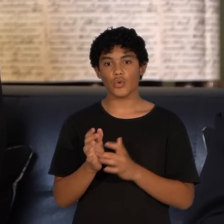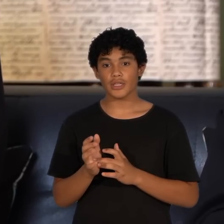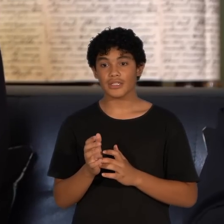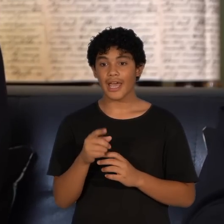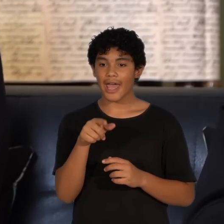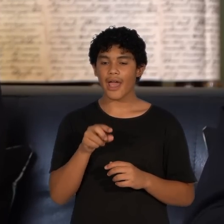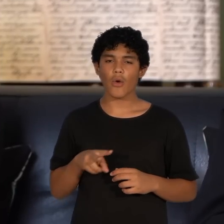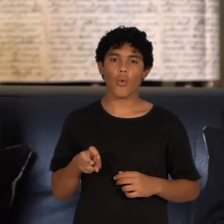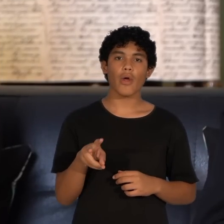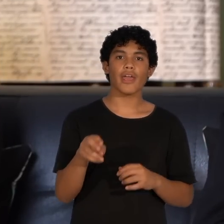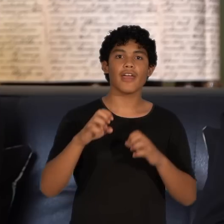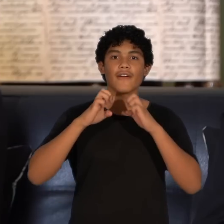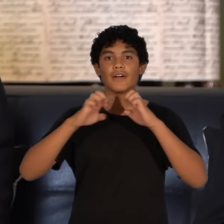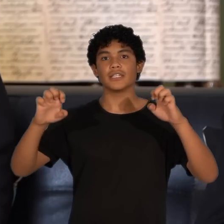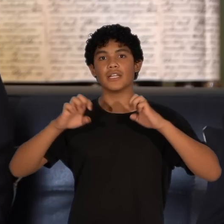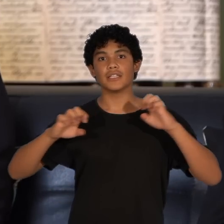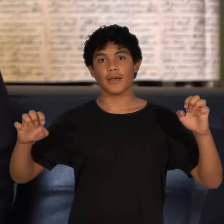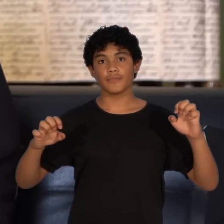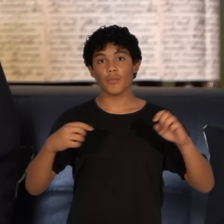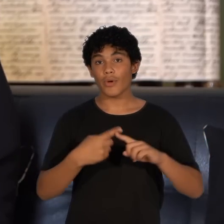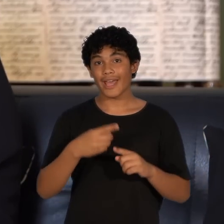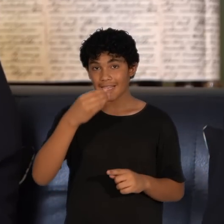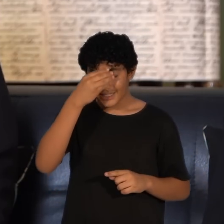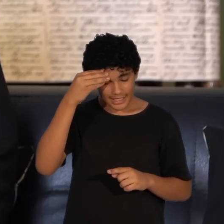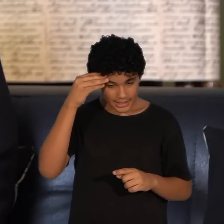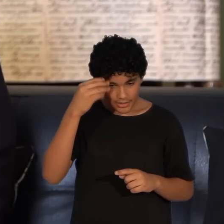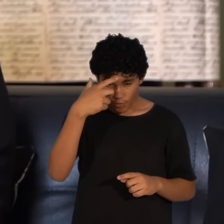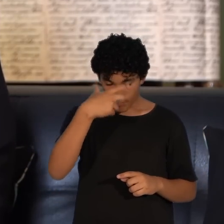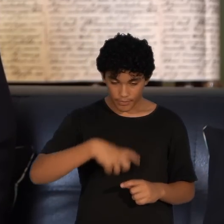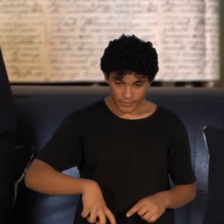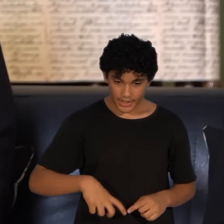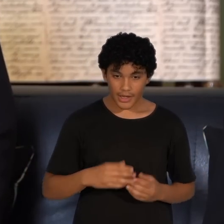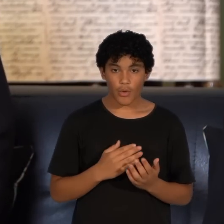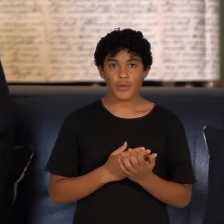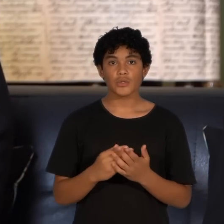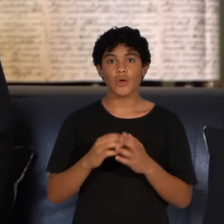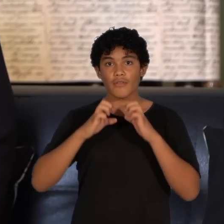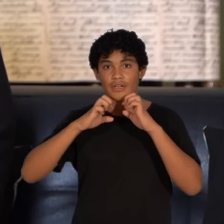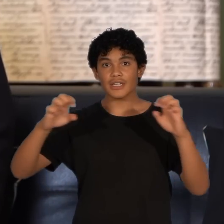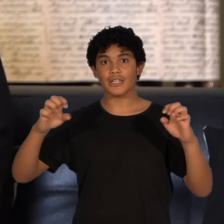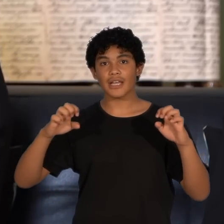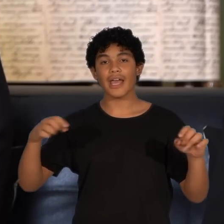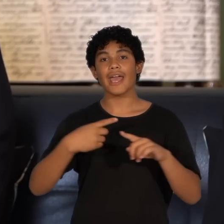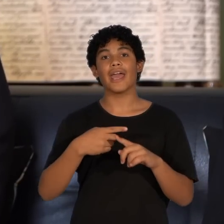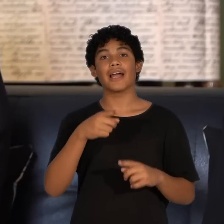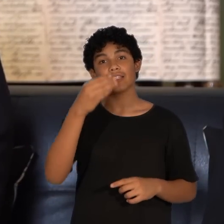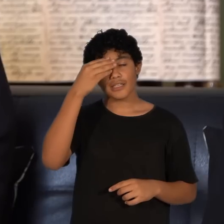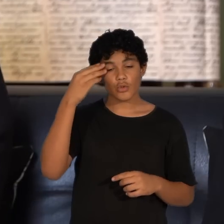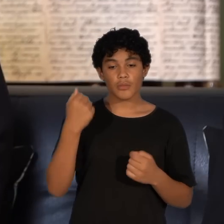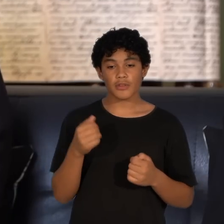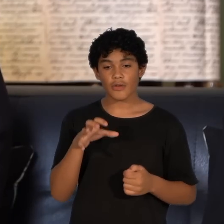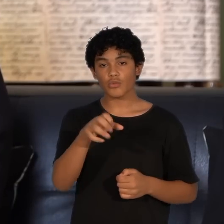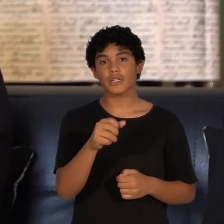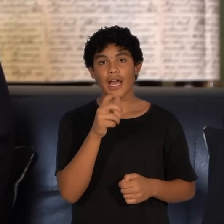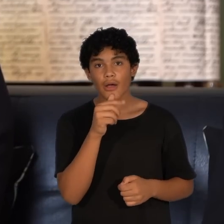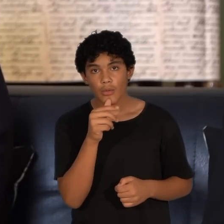dela, esqueceu que estava indo buscar água, esqueceu as coisas que ela precisava fazer da vida